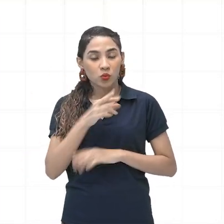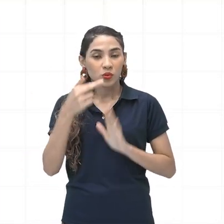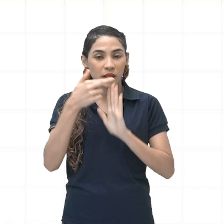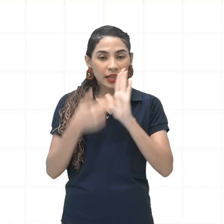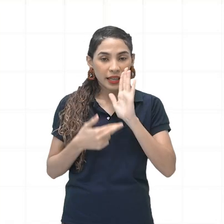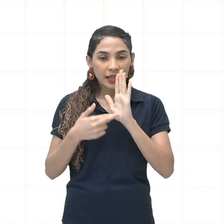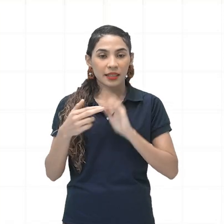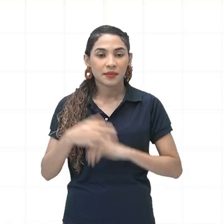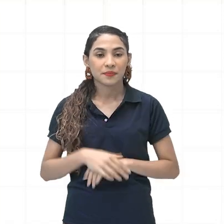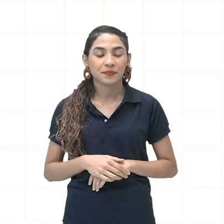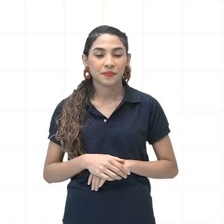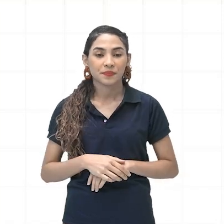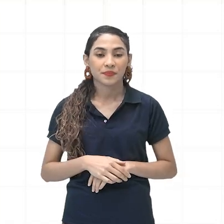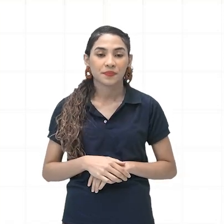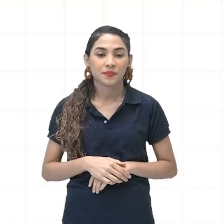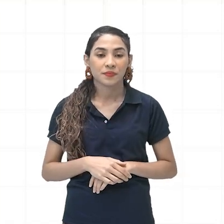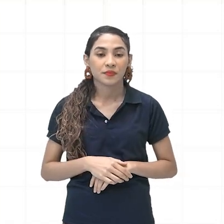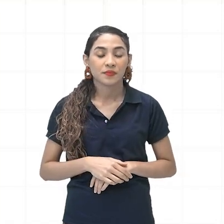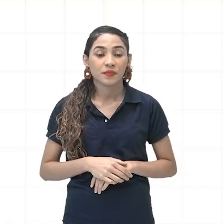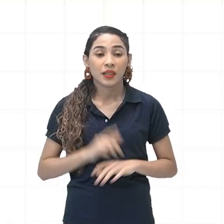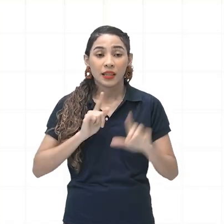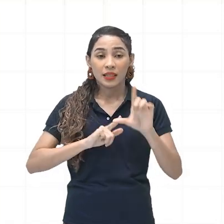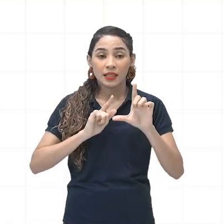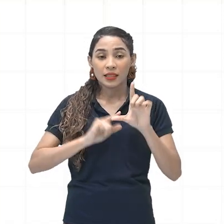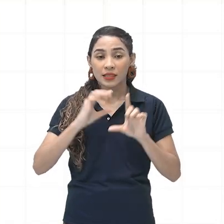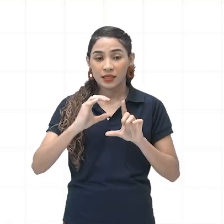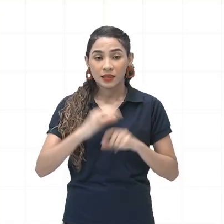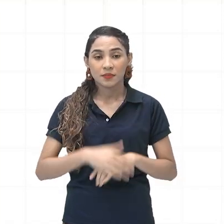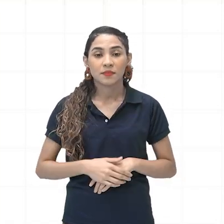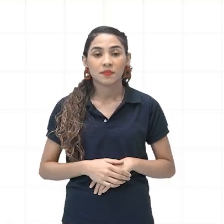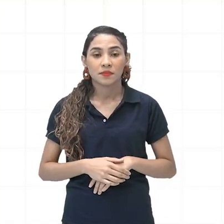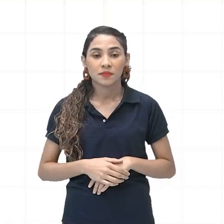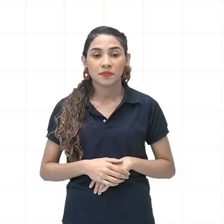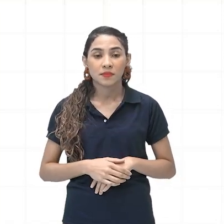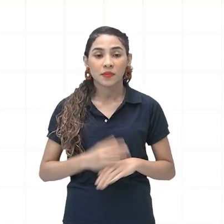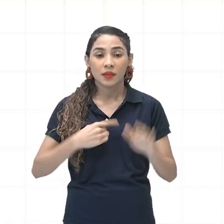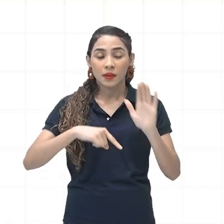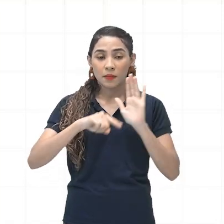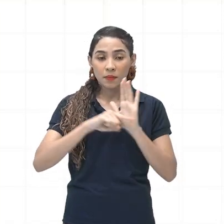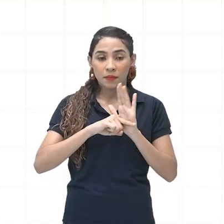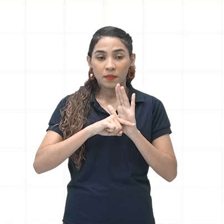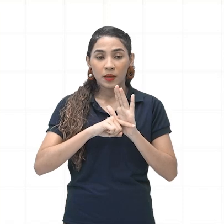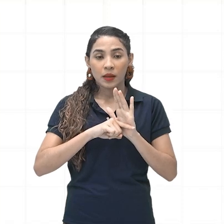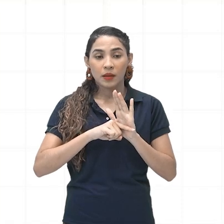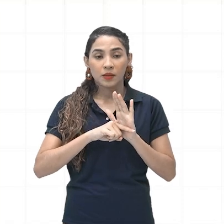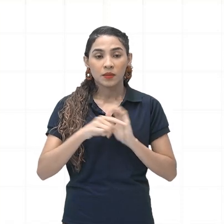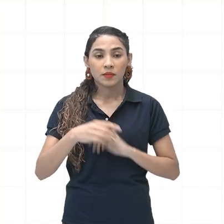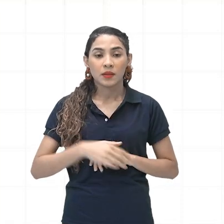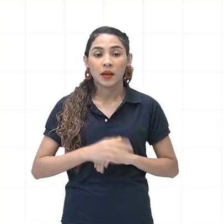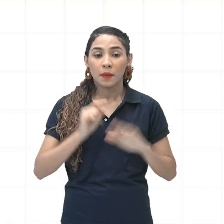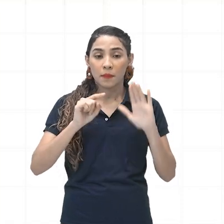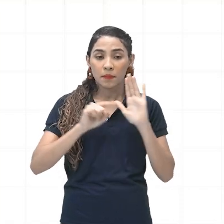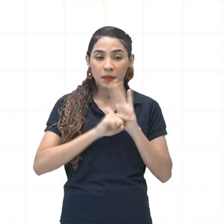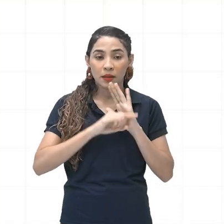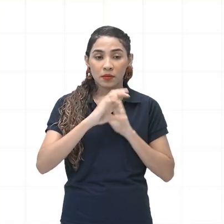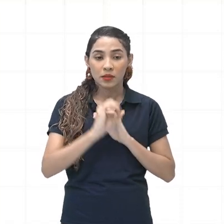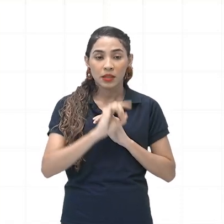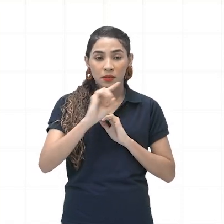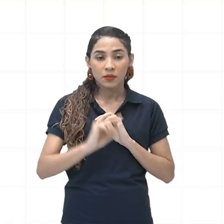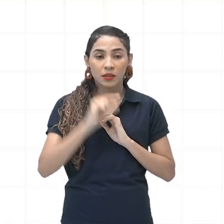a propriedade. Na letra C, nós temos menos 0,7 elevado a